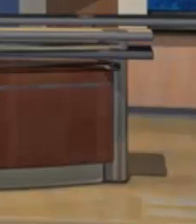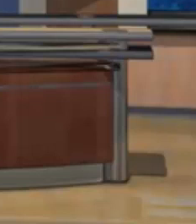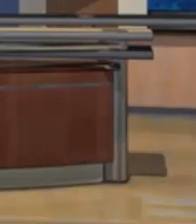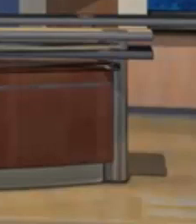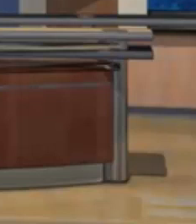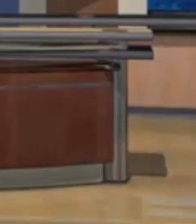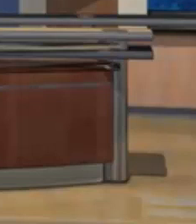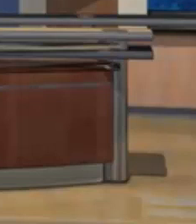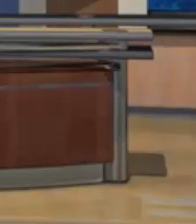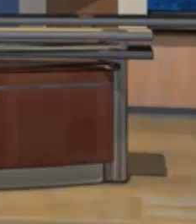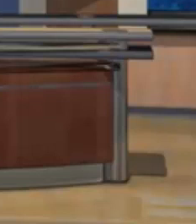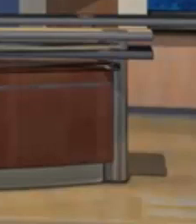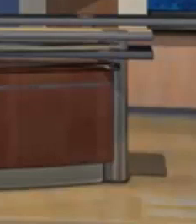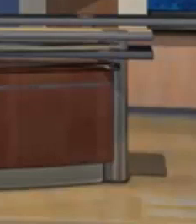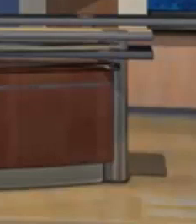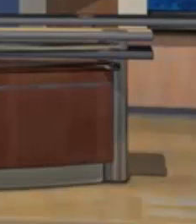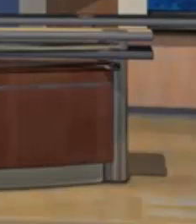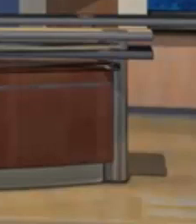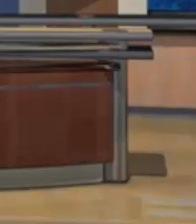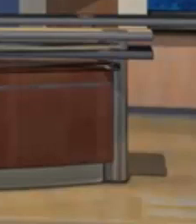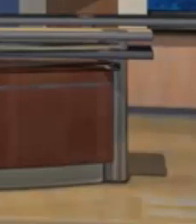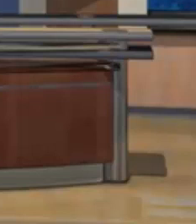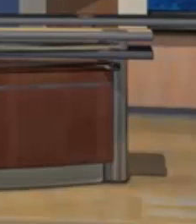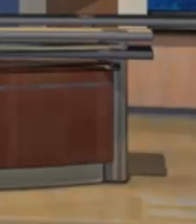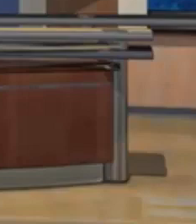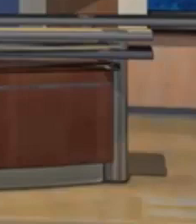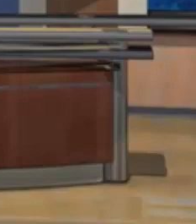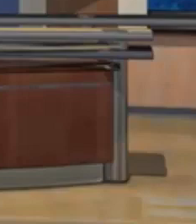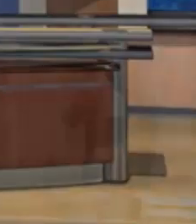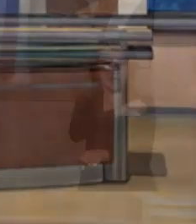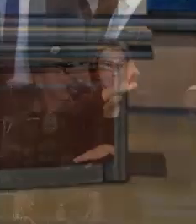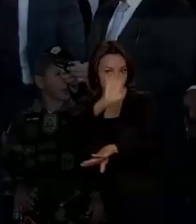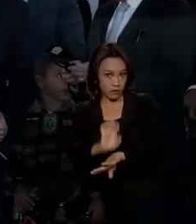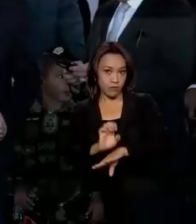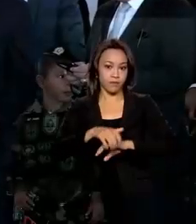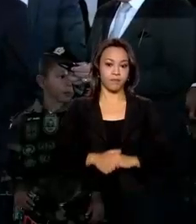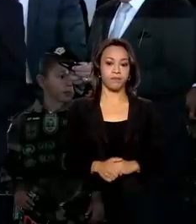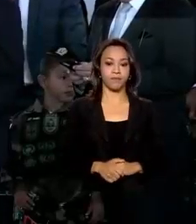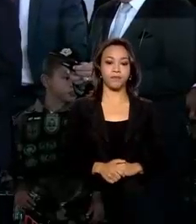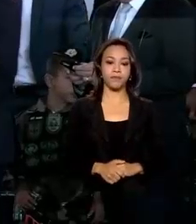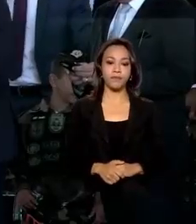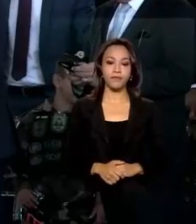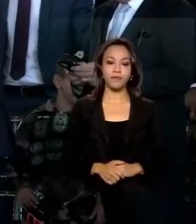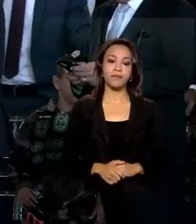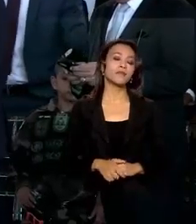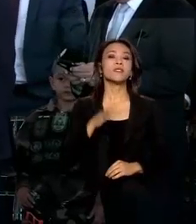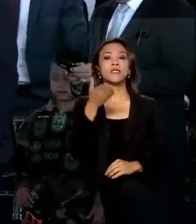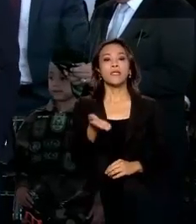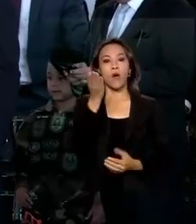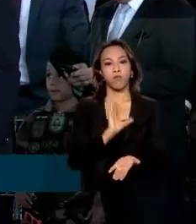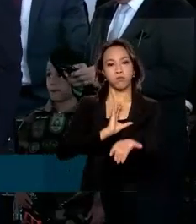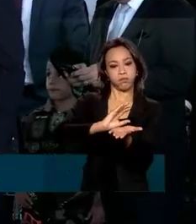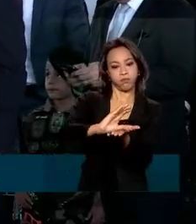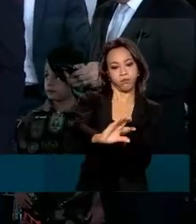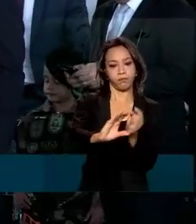Também anunciou o início da construção da Central Nacional de Vacinas no Estado O aporte de recursos do governo